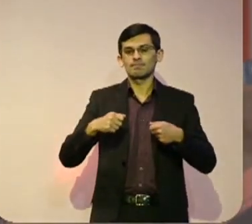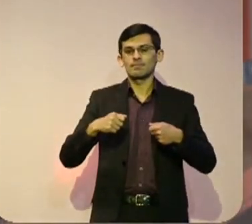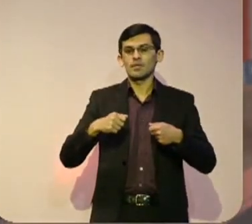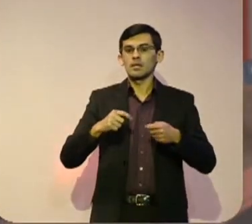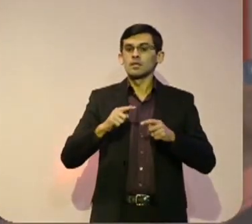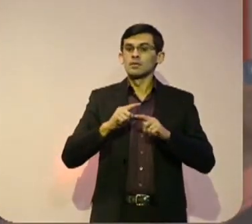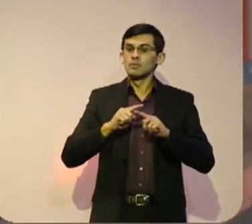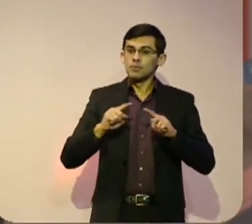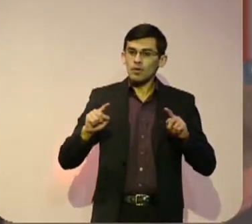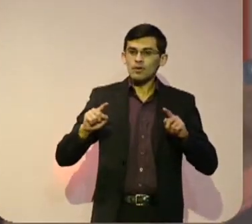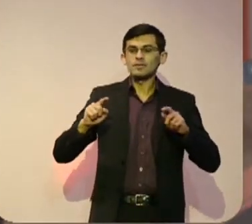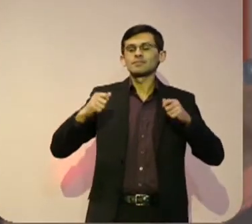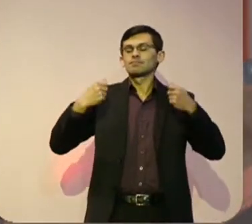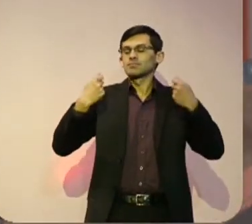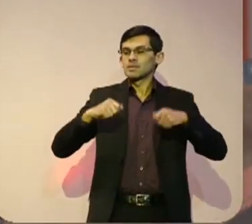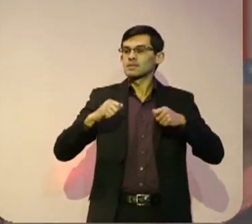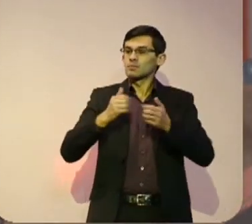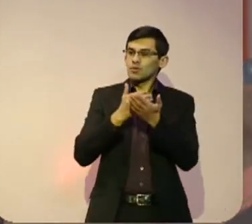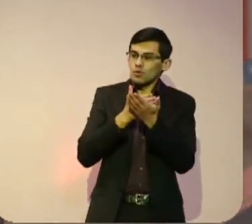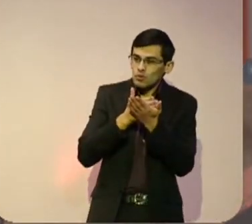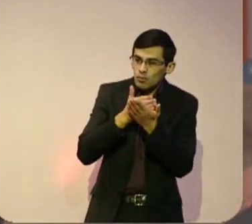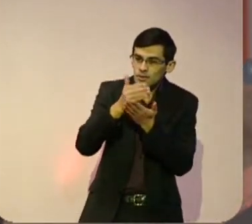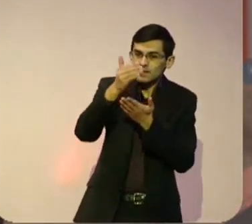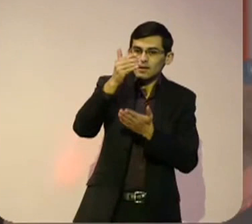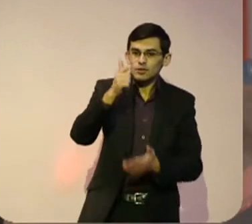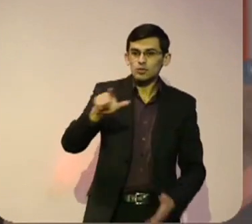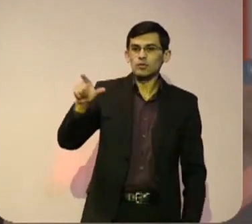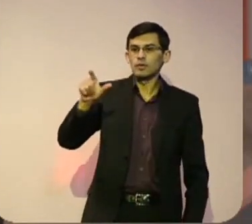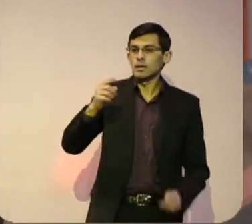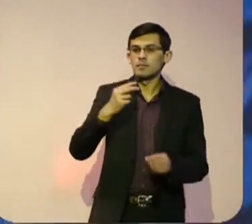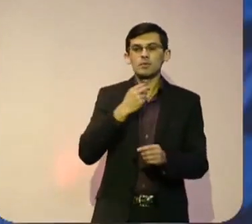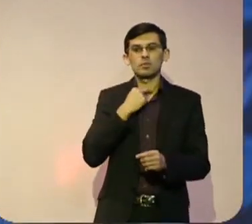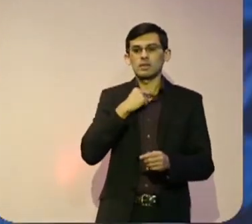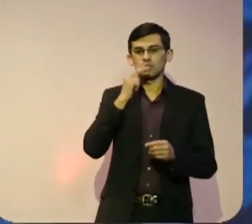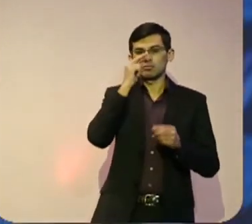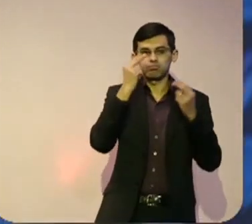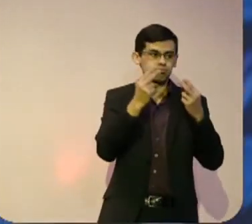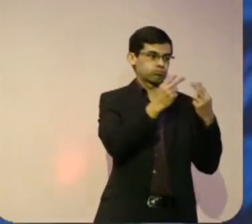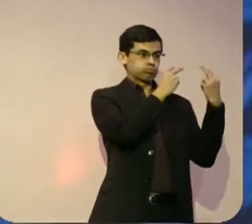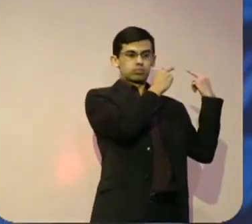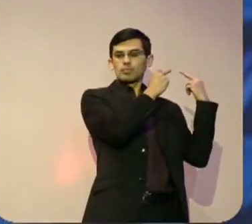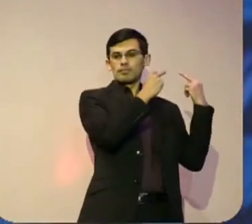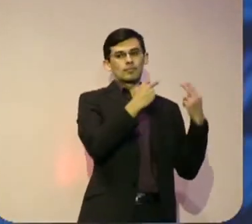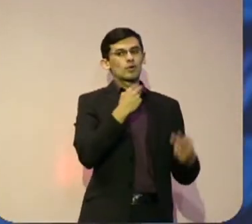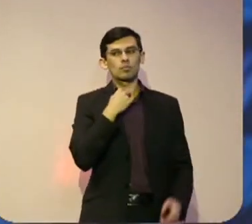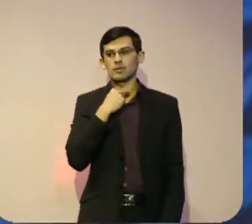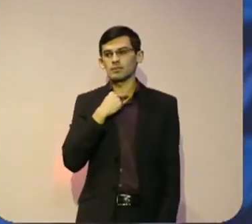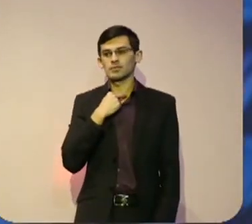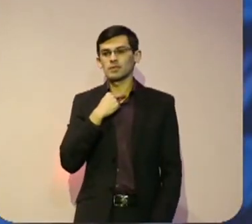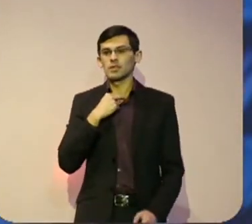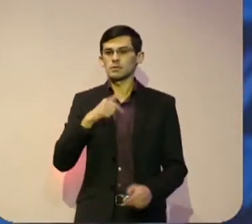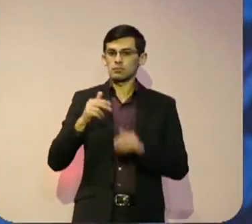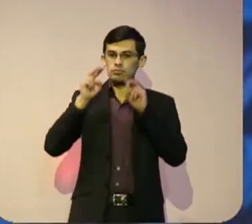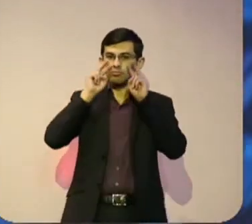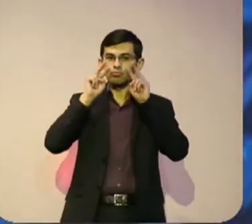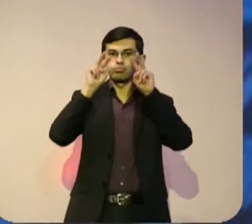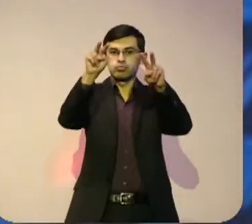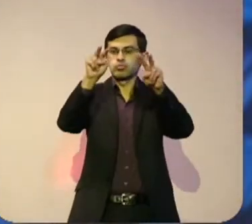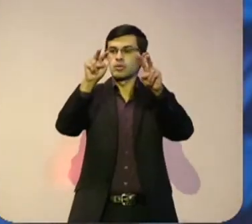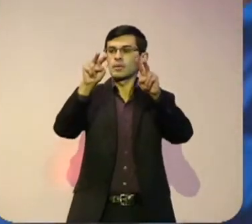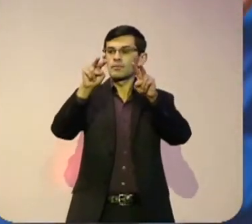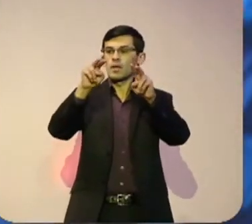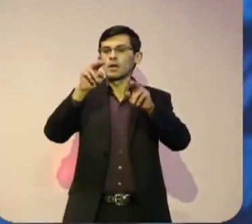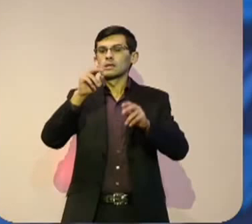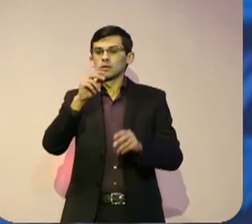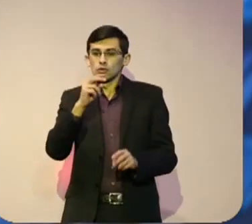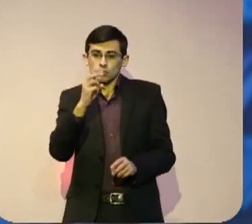Mas nós precisamos recomeçar sem retroceder, sem voltar atrás. Os 2